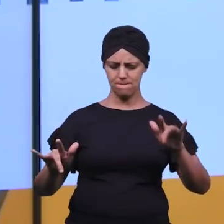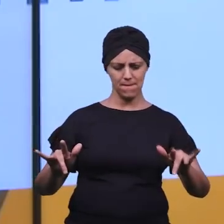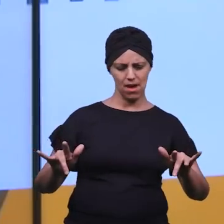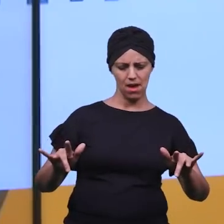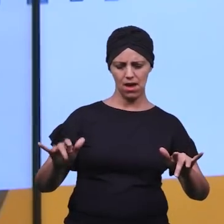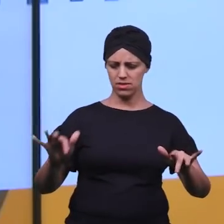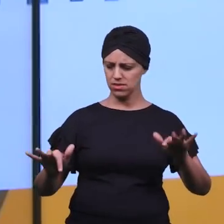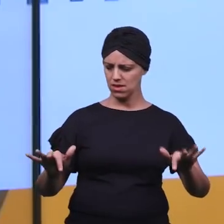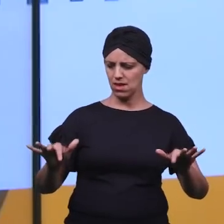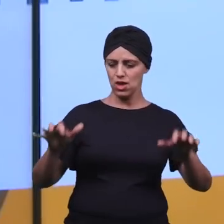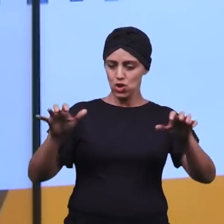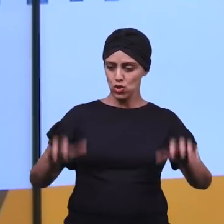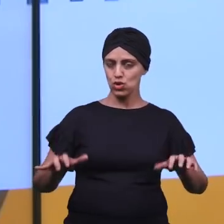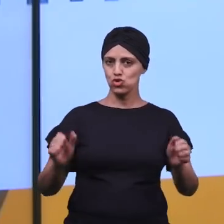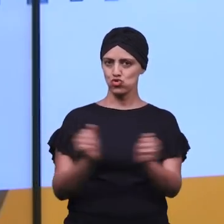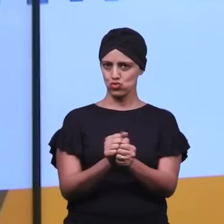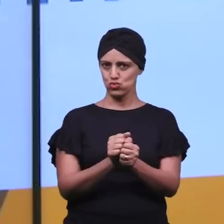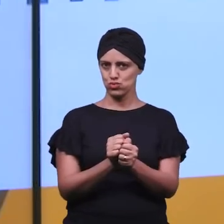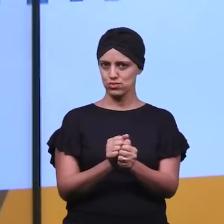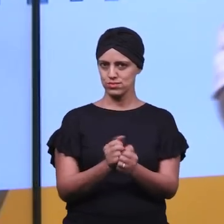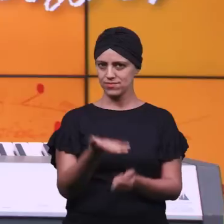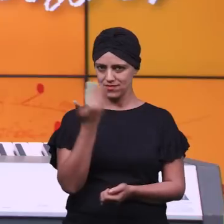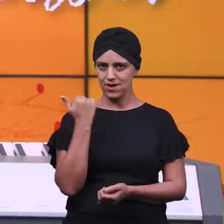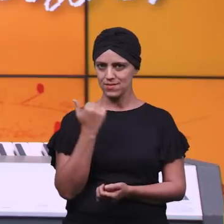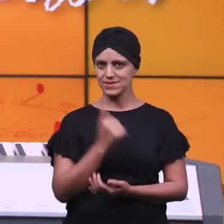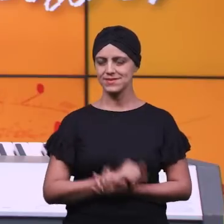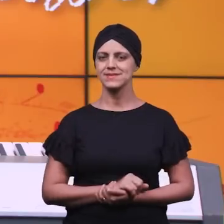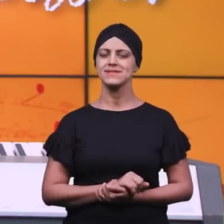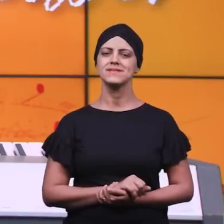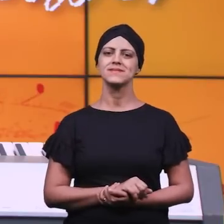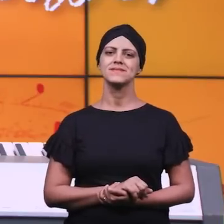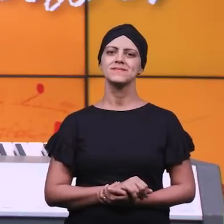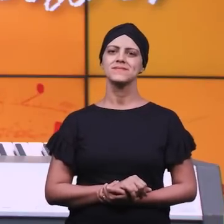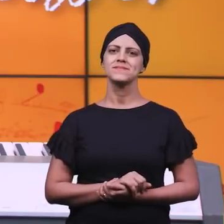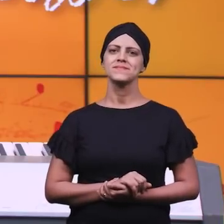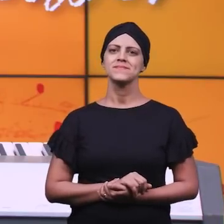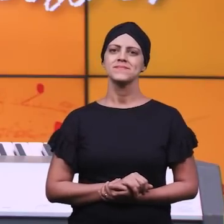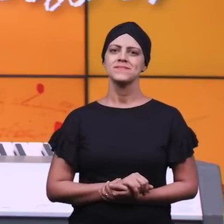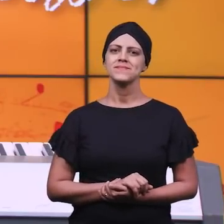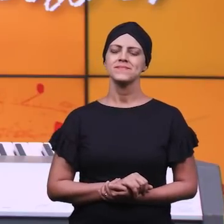Lá com Dó e o Mi com Mi. Vamos lá?